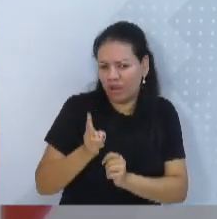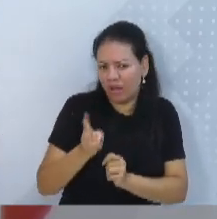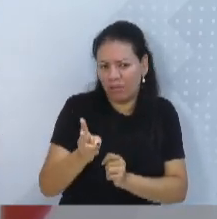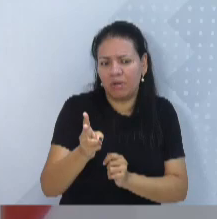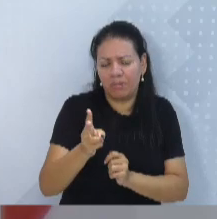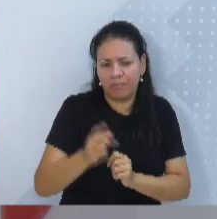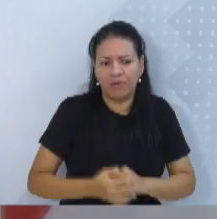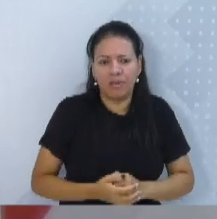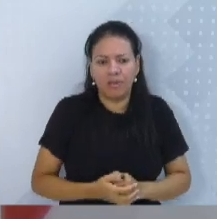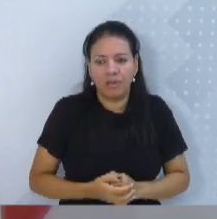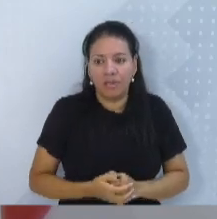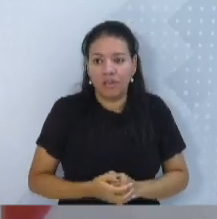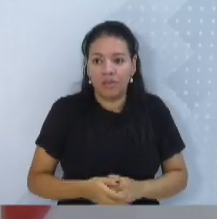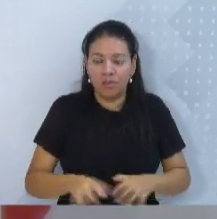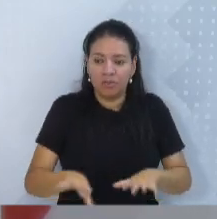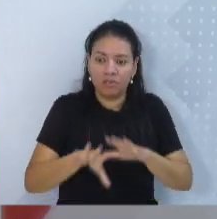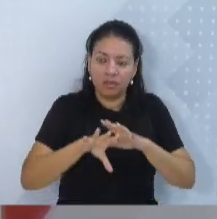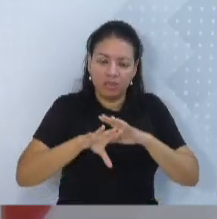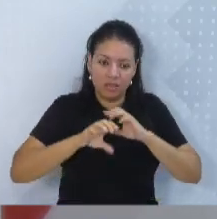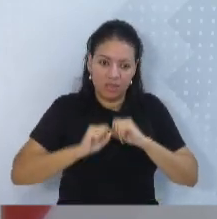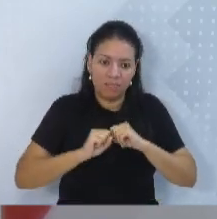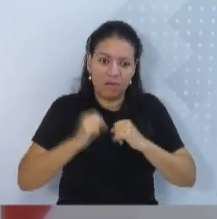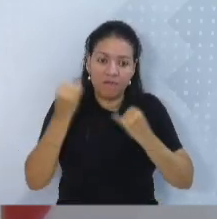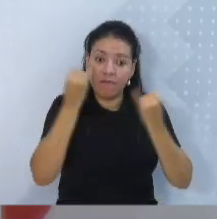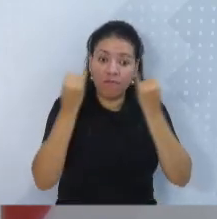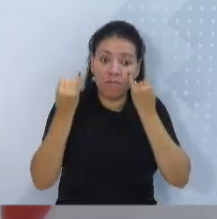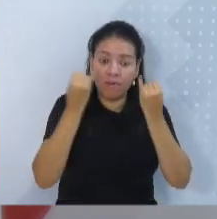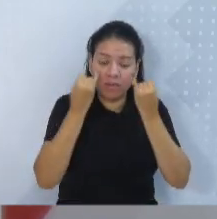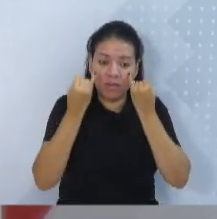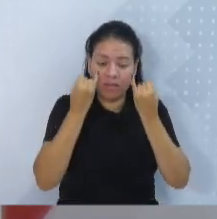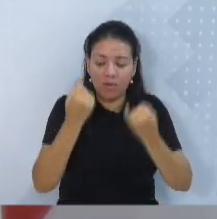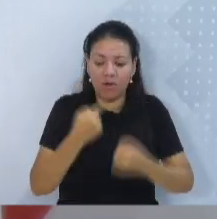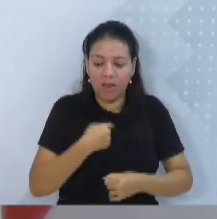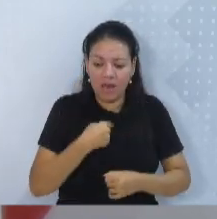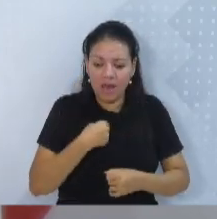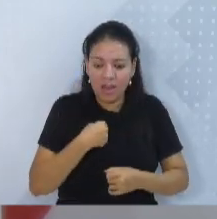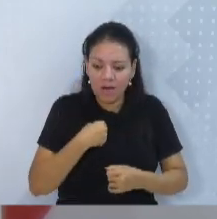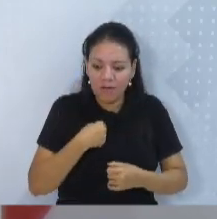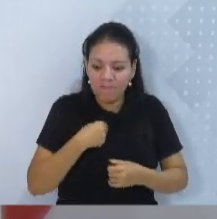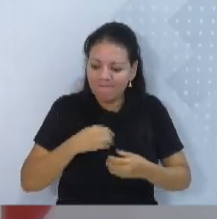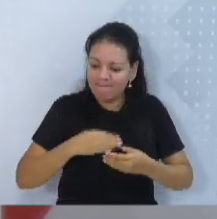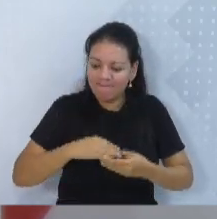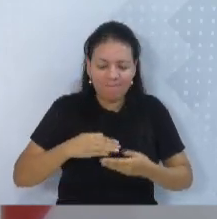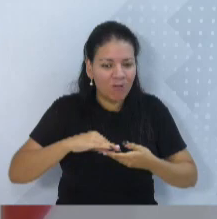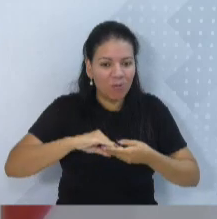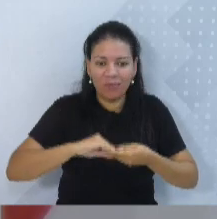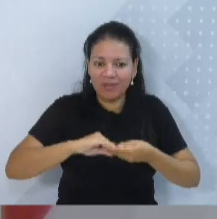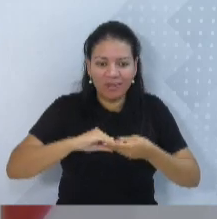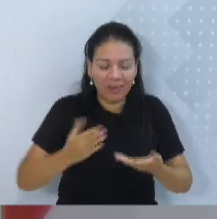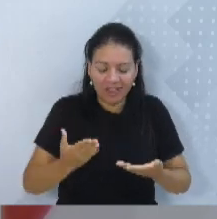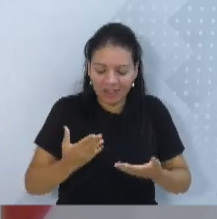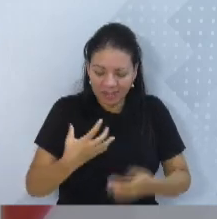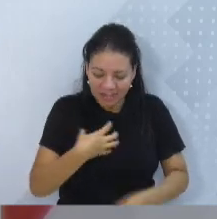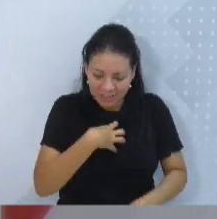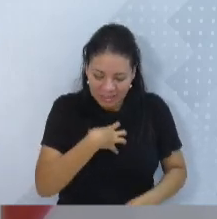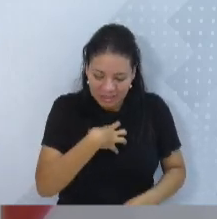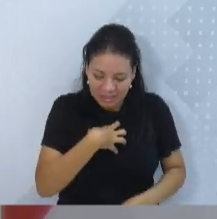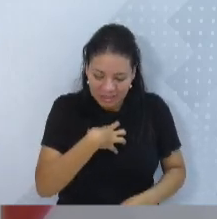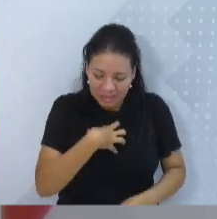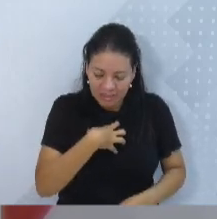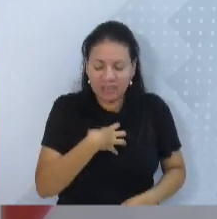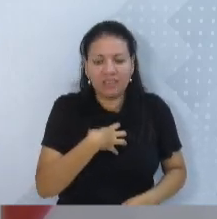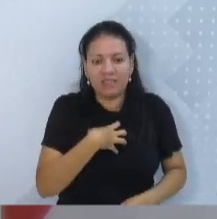E quando eu recebi essa informação de que eu seria homenageada eu fiquei com dois sentimentos